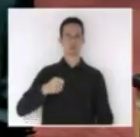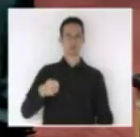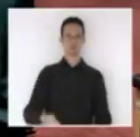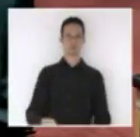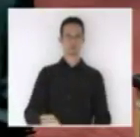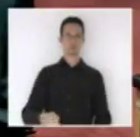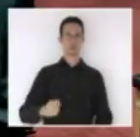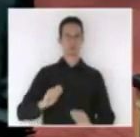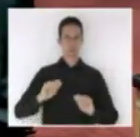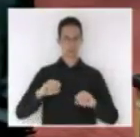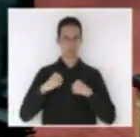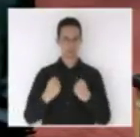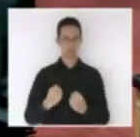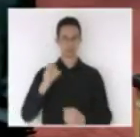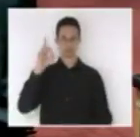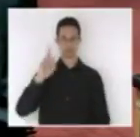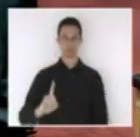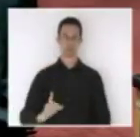direito.